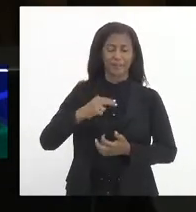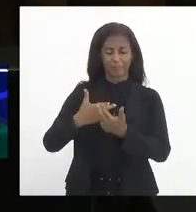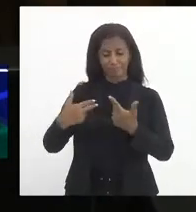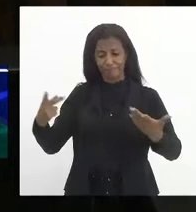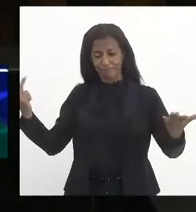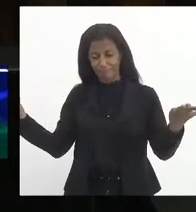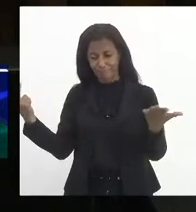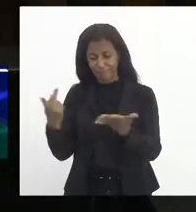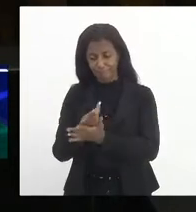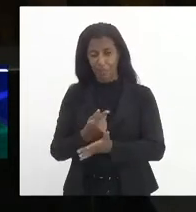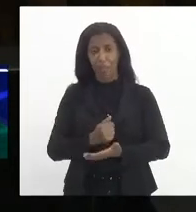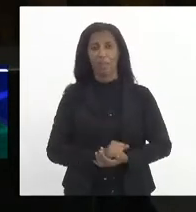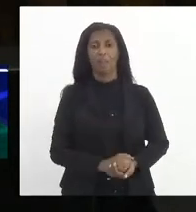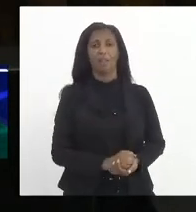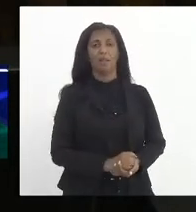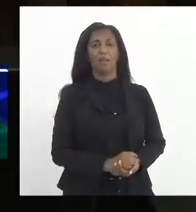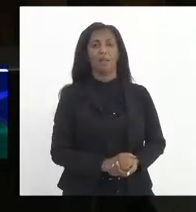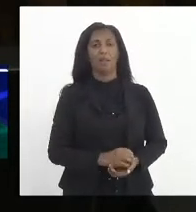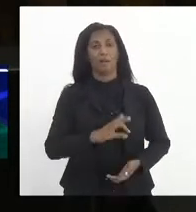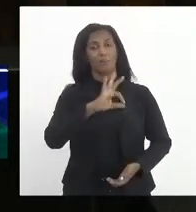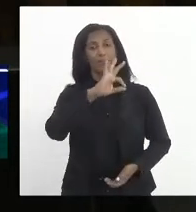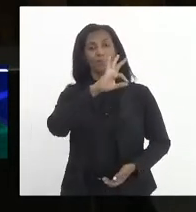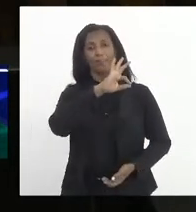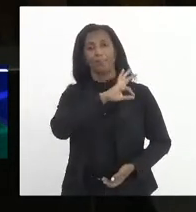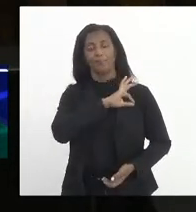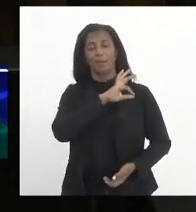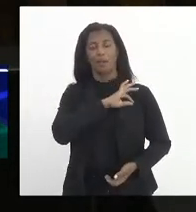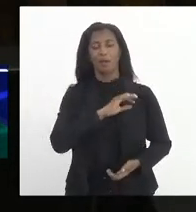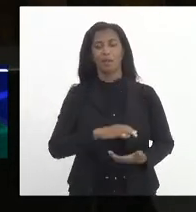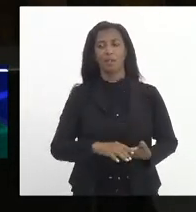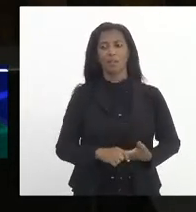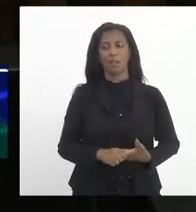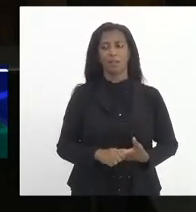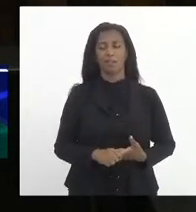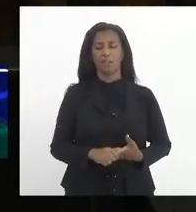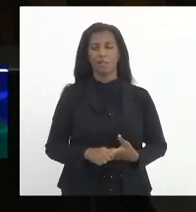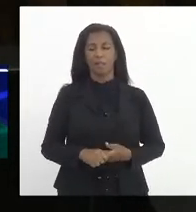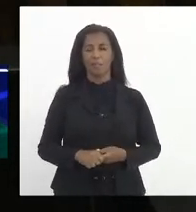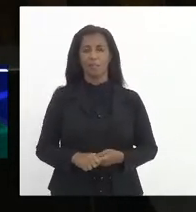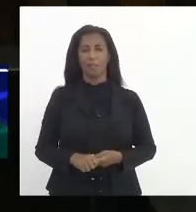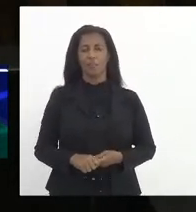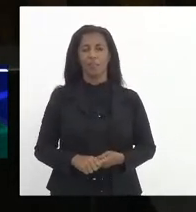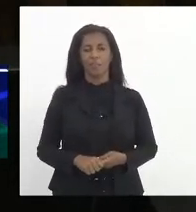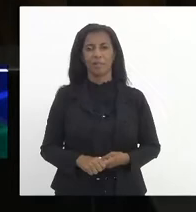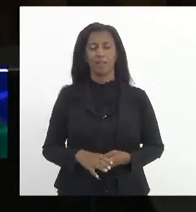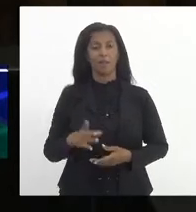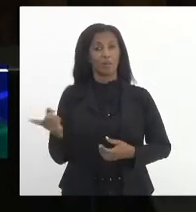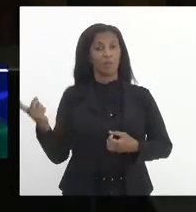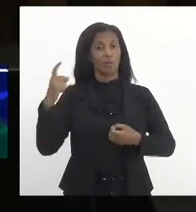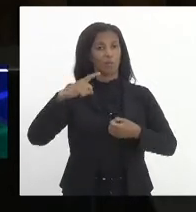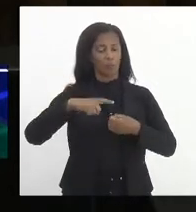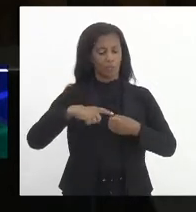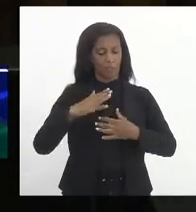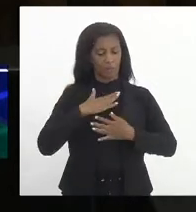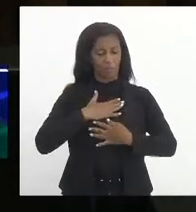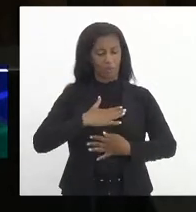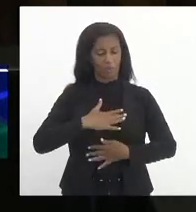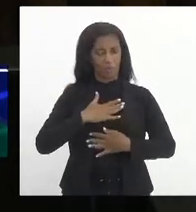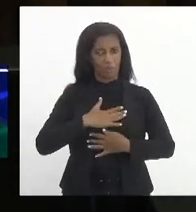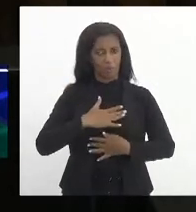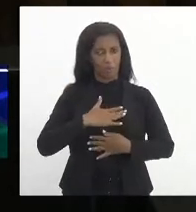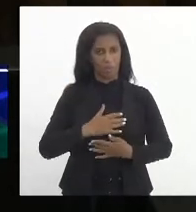acontecendo nas páginas policiais não retornarei o mais tranquilidade a senhora presente